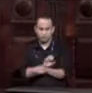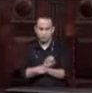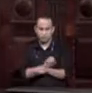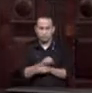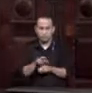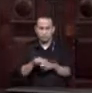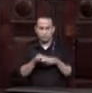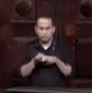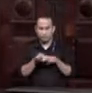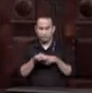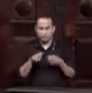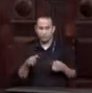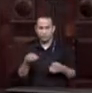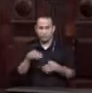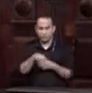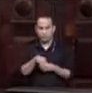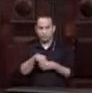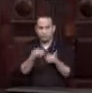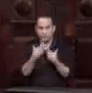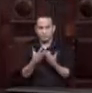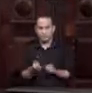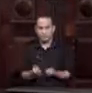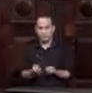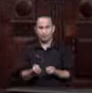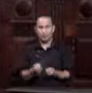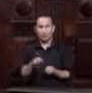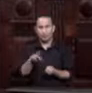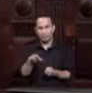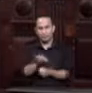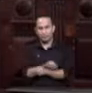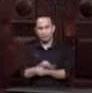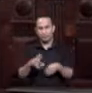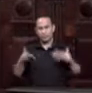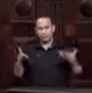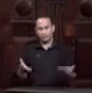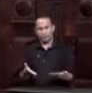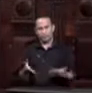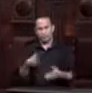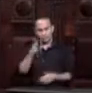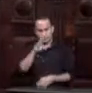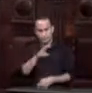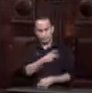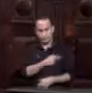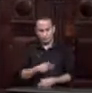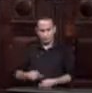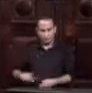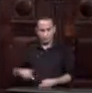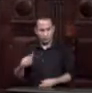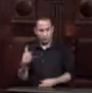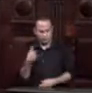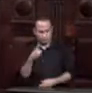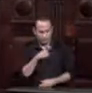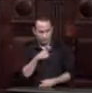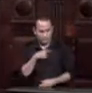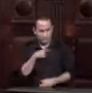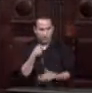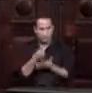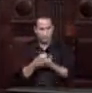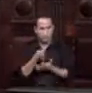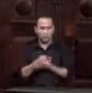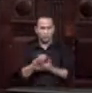por unanimidade, favoravelmente a esse projeto. E agora, senhor presidente, nós temos que passar a